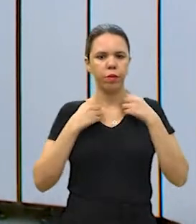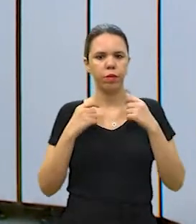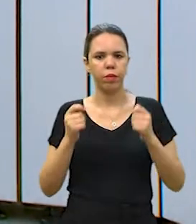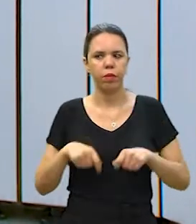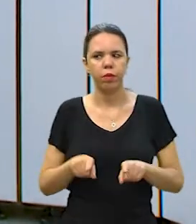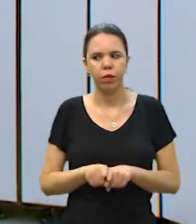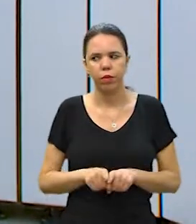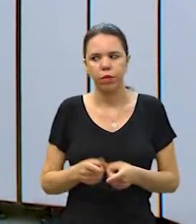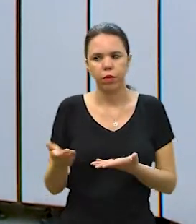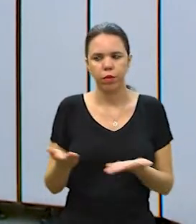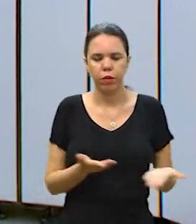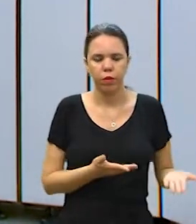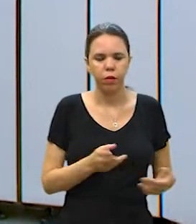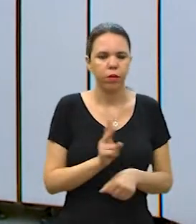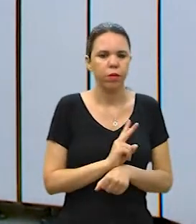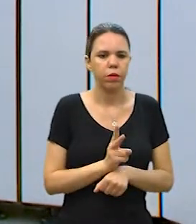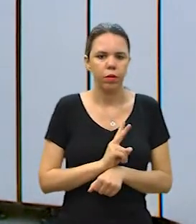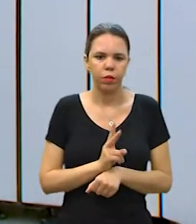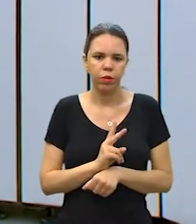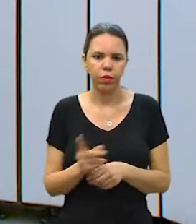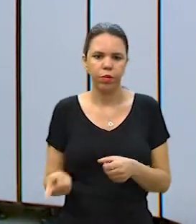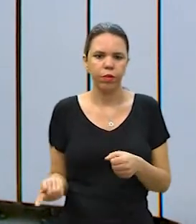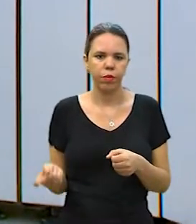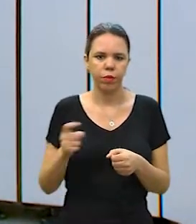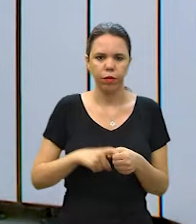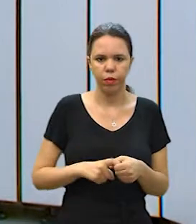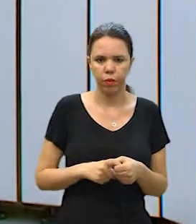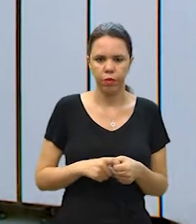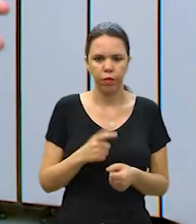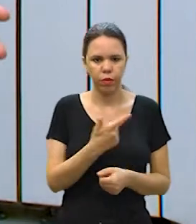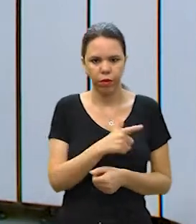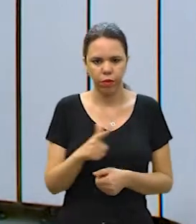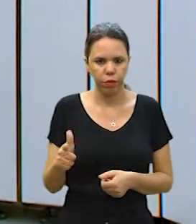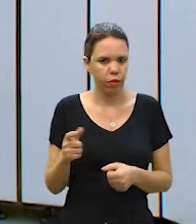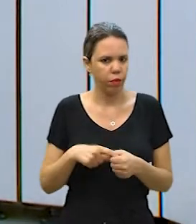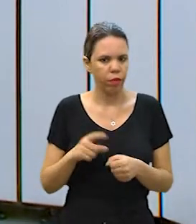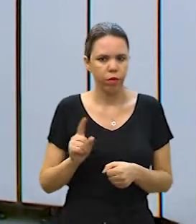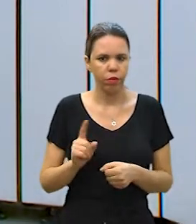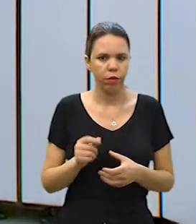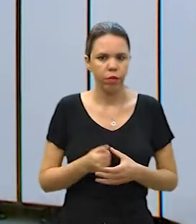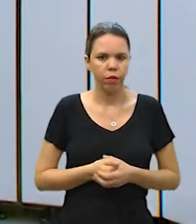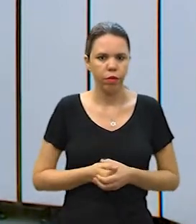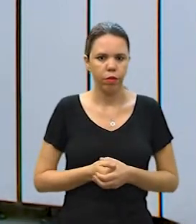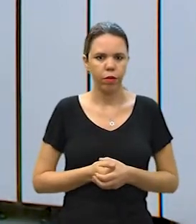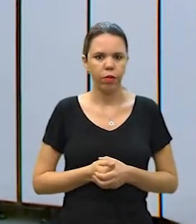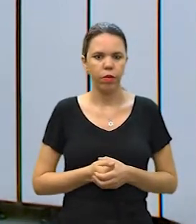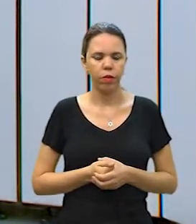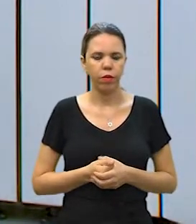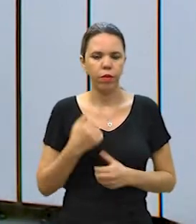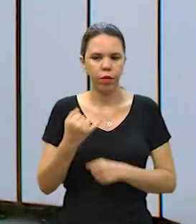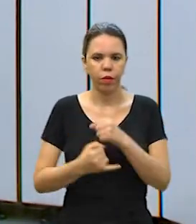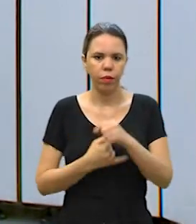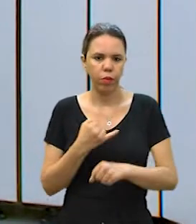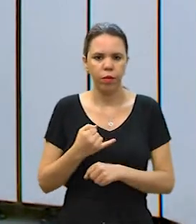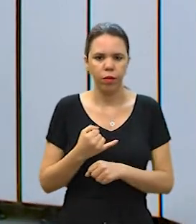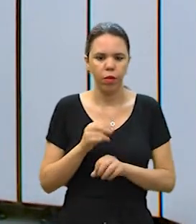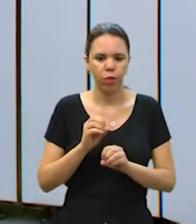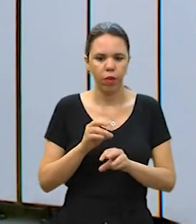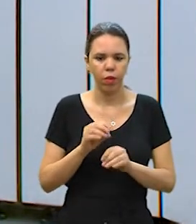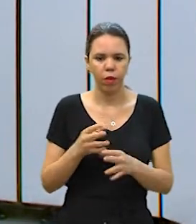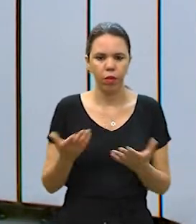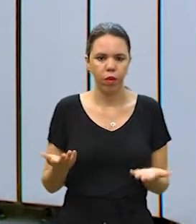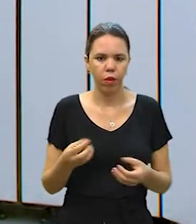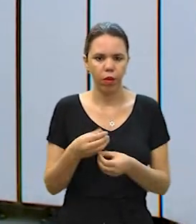dá para receber com segurança? Volta. Não está? Não volta. Fica online, garante o ensino